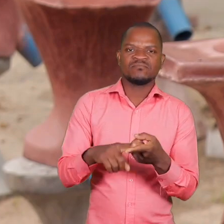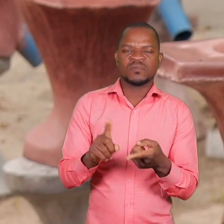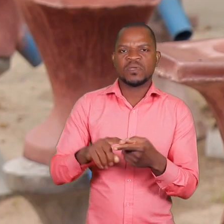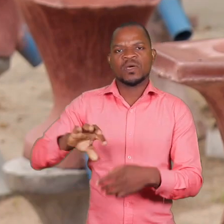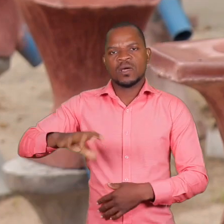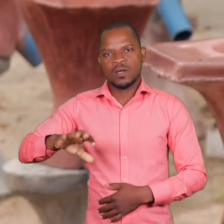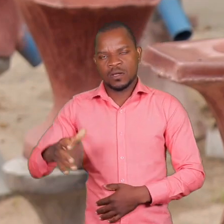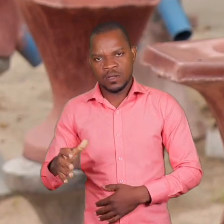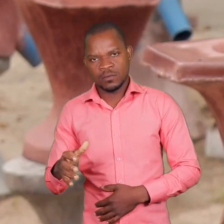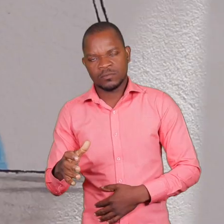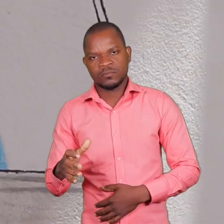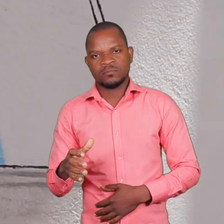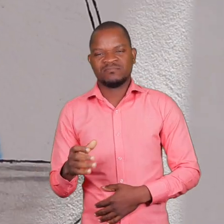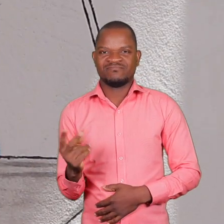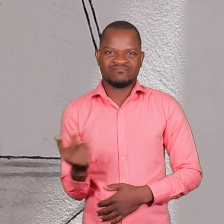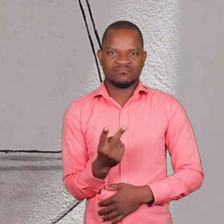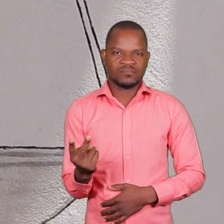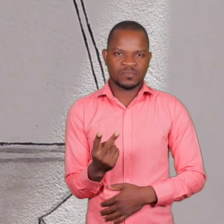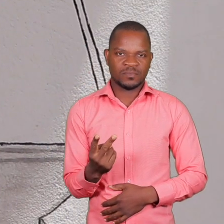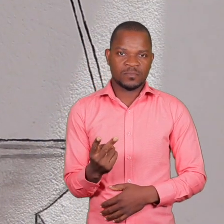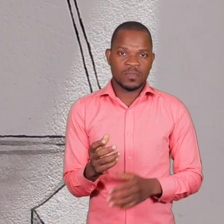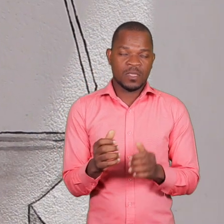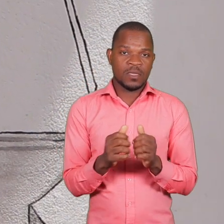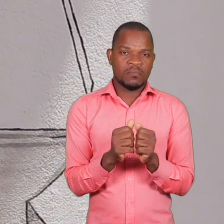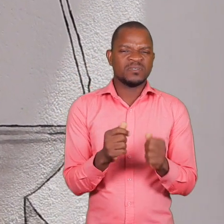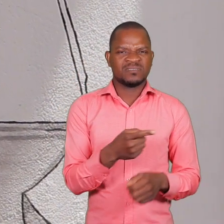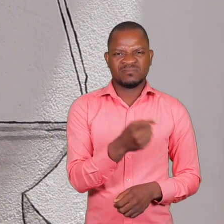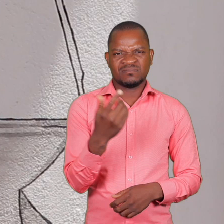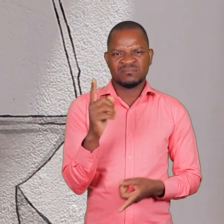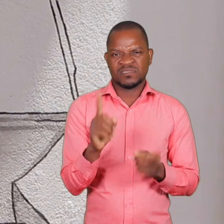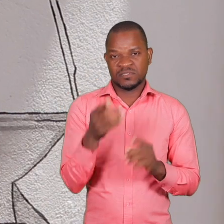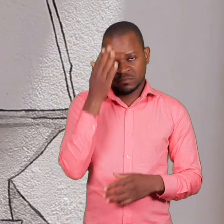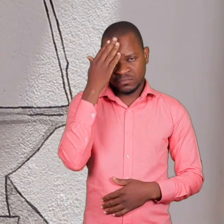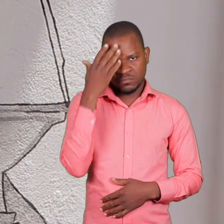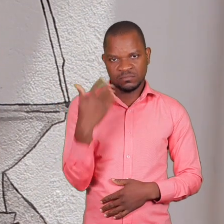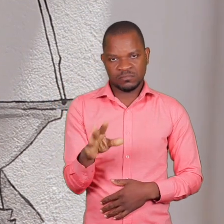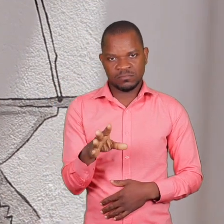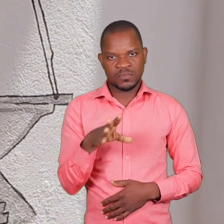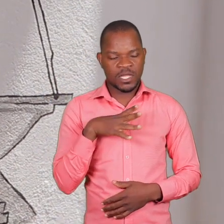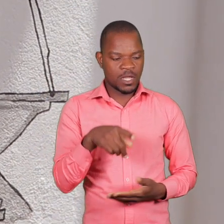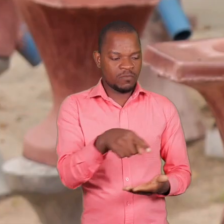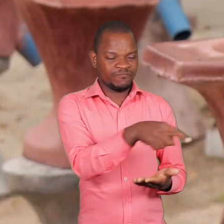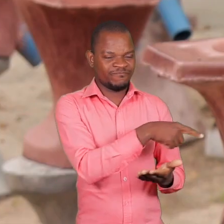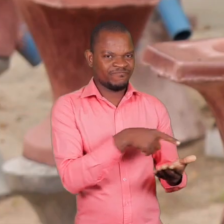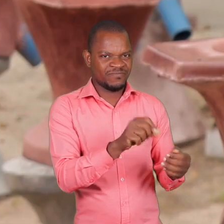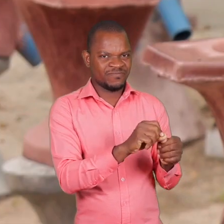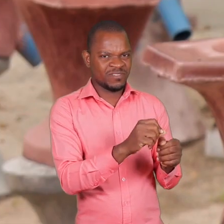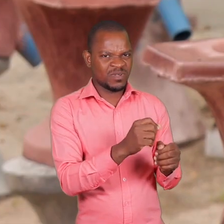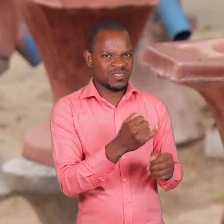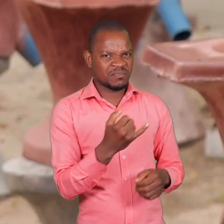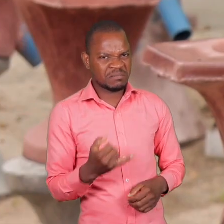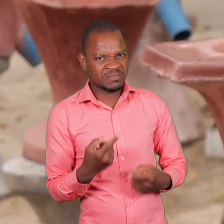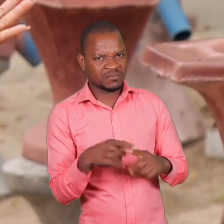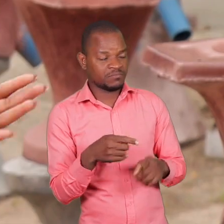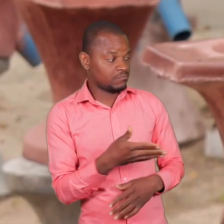é sustentabilidade, saneamento e água. Nós temos cá, não sei se vocês já conhecem, temos nosso produto da Pia Fantástica, que vocês conseguem ver